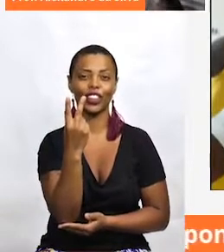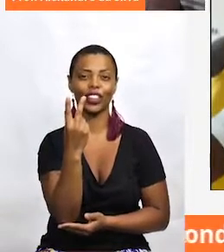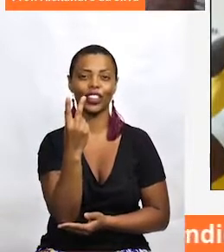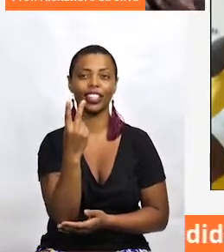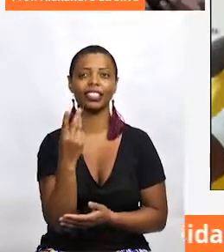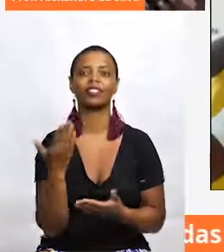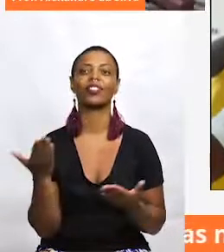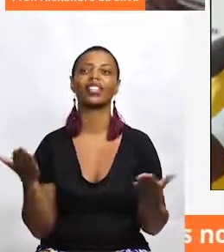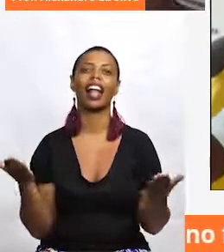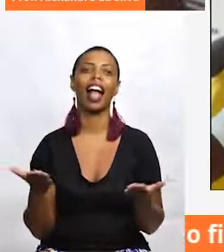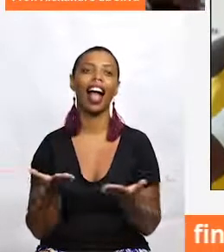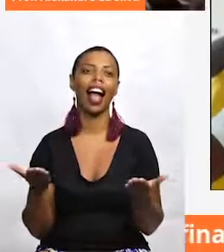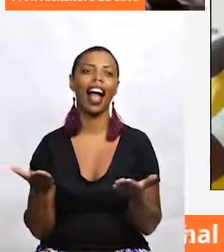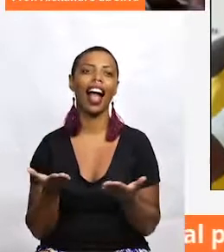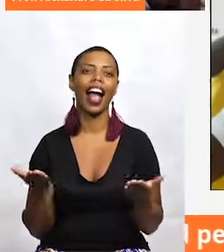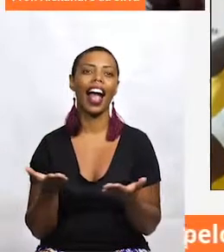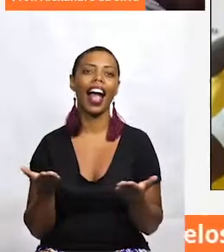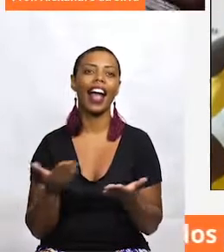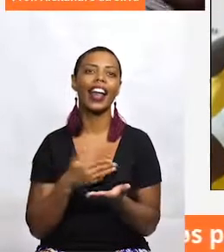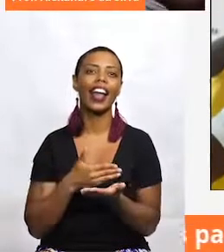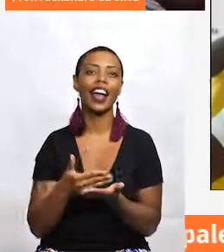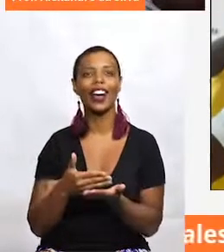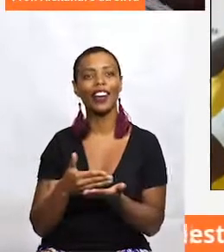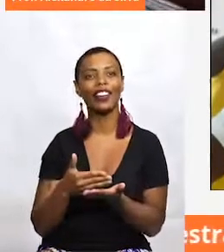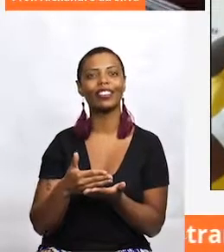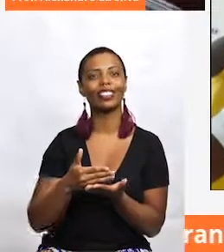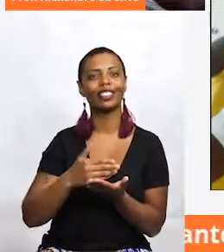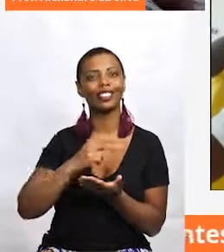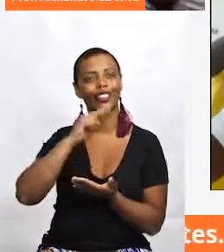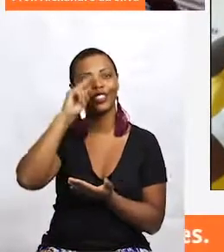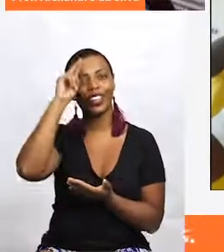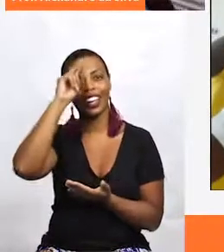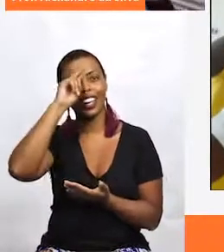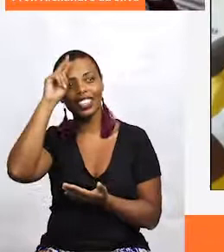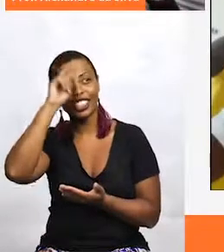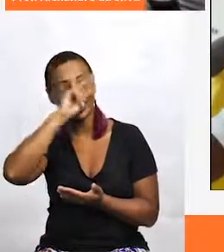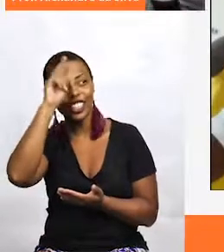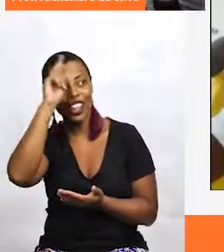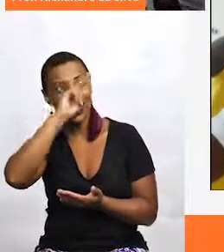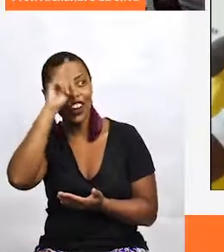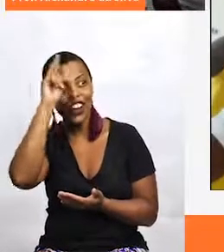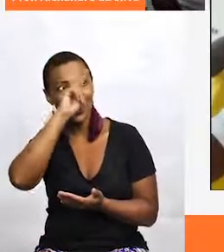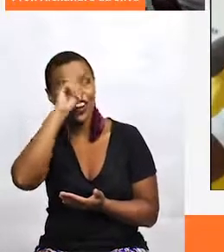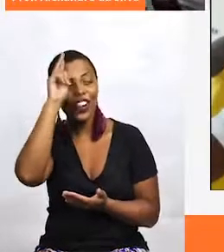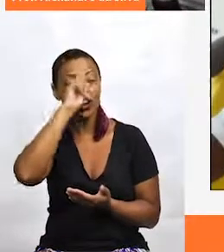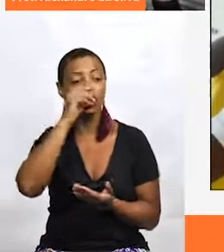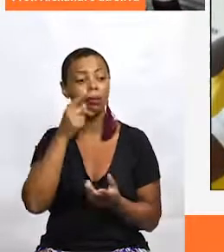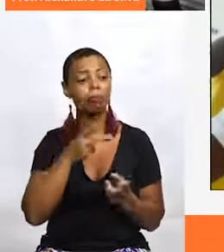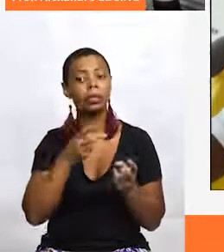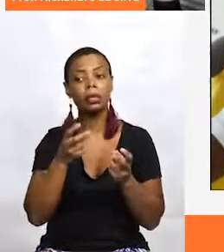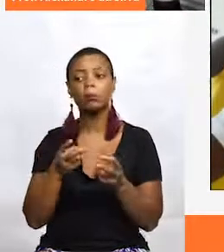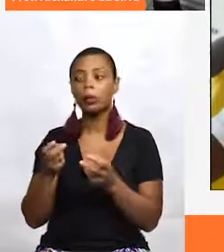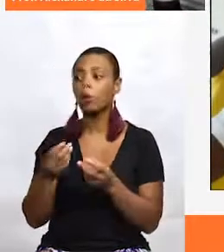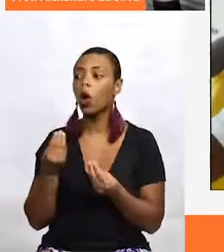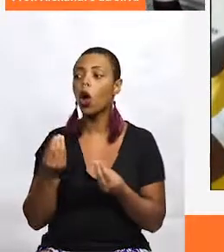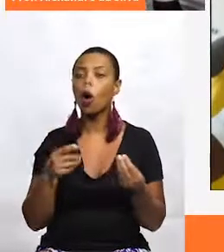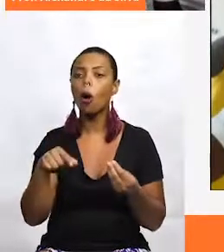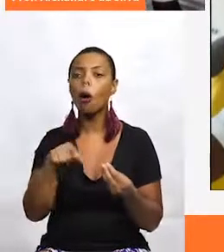agora eu estou começando a fazer uma história e ver como é que elas vão interpretar algumas escolhas que eu faço.